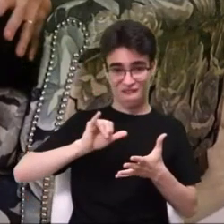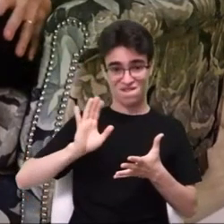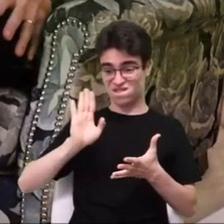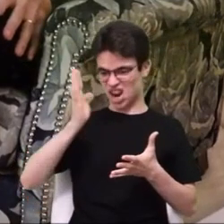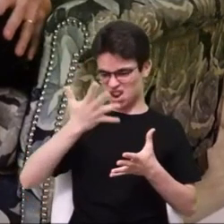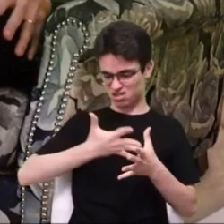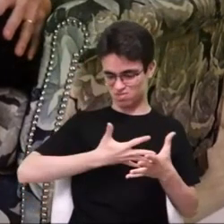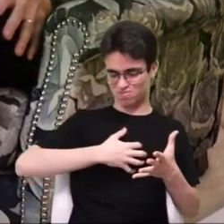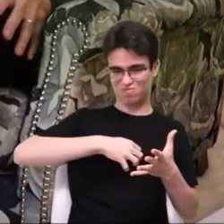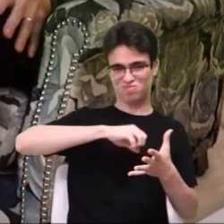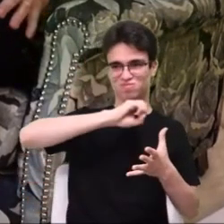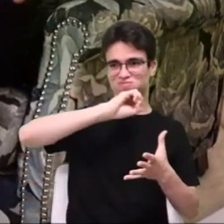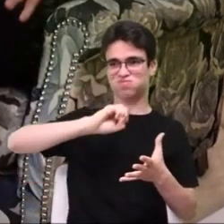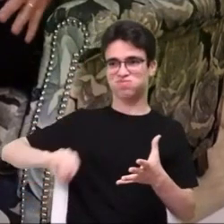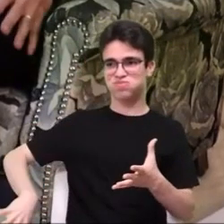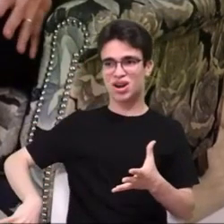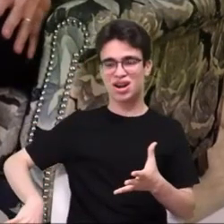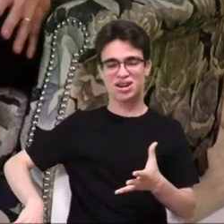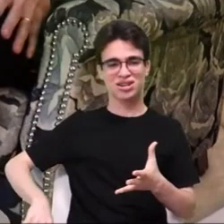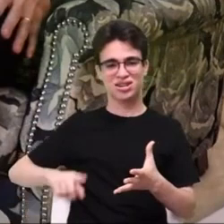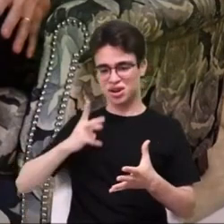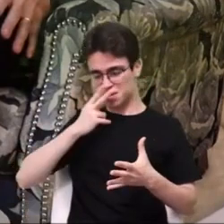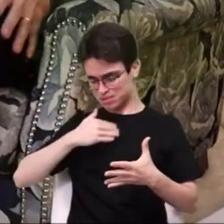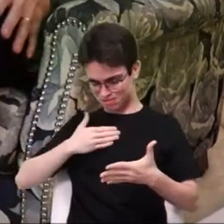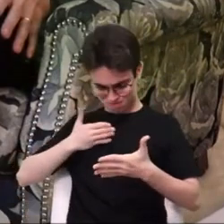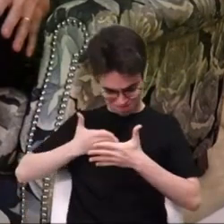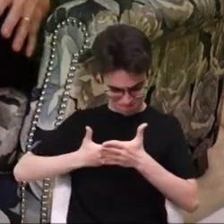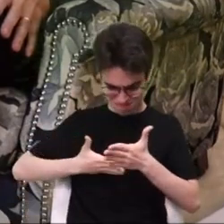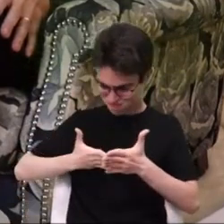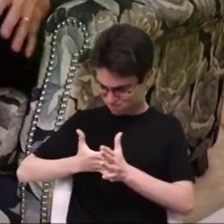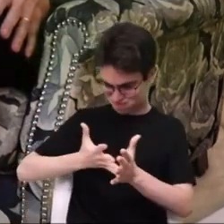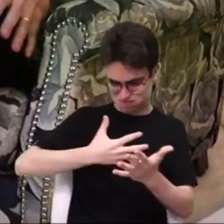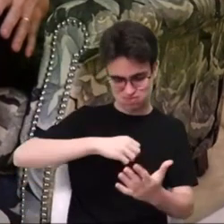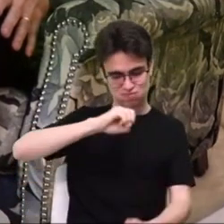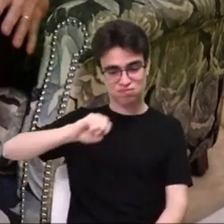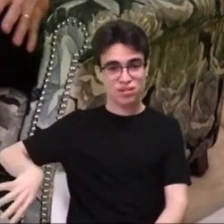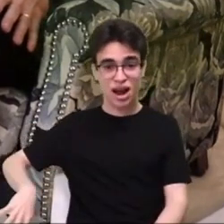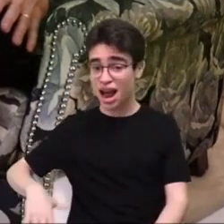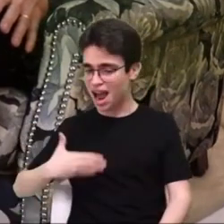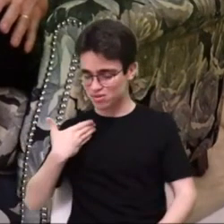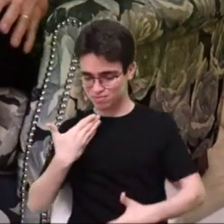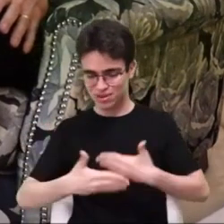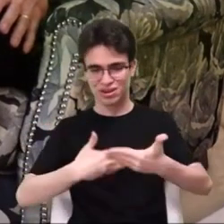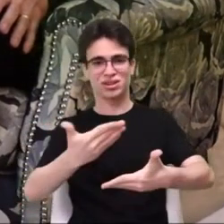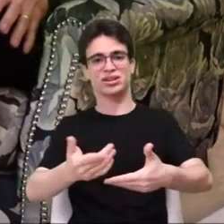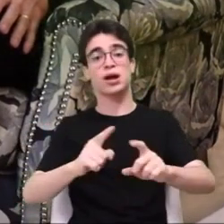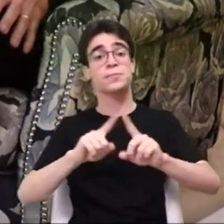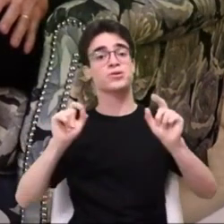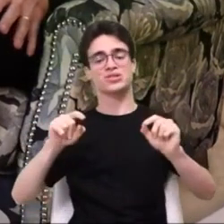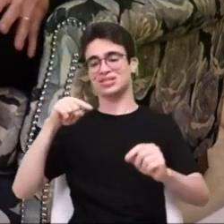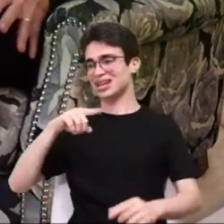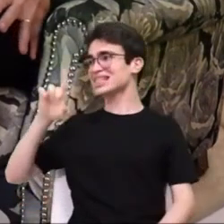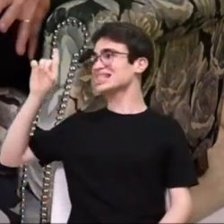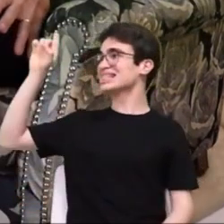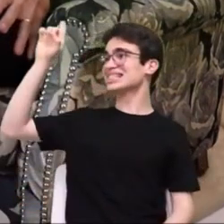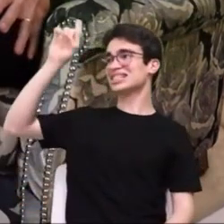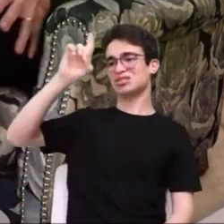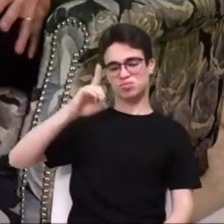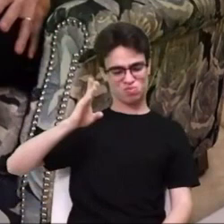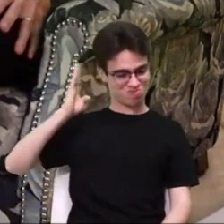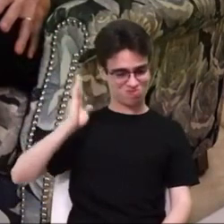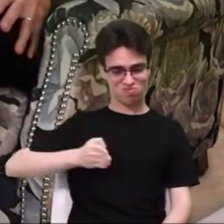falsa crença que me limitava para poder seguir a vida. Mas aí foi Deus agindo de tal